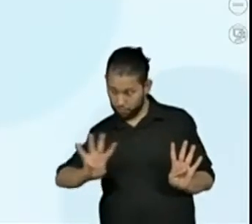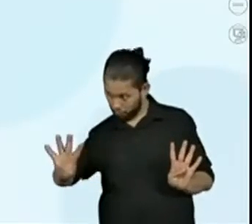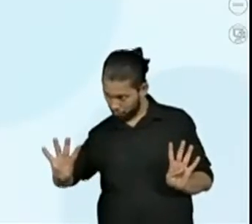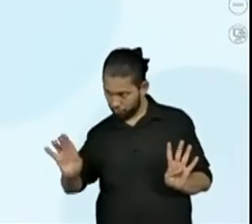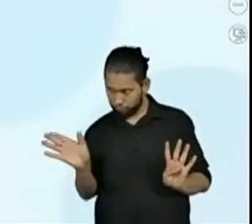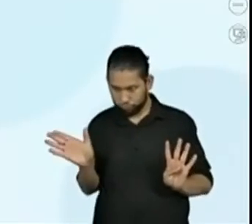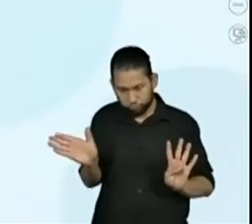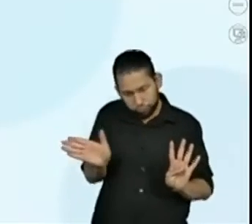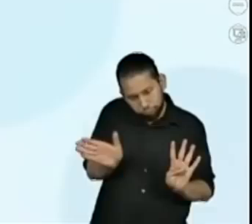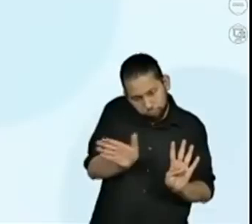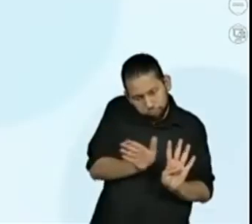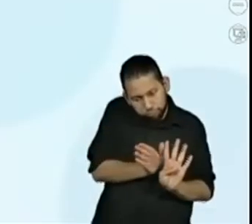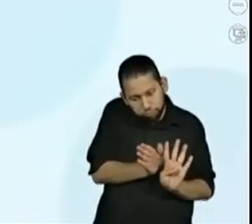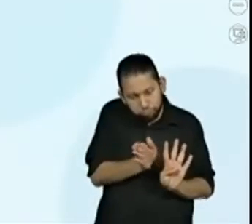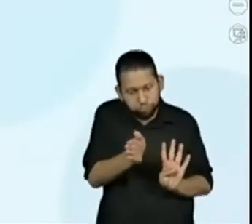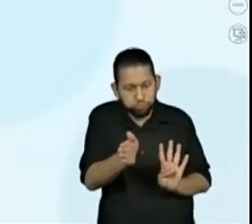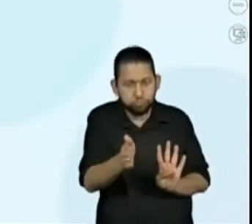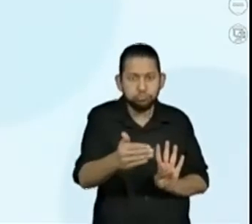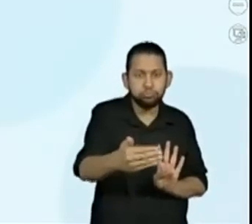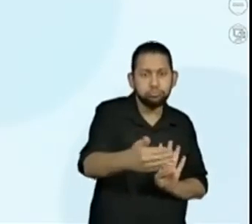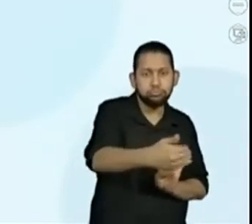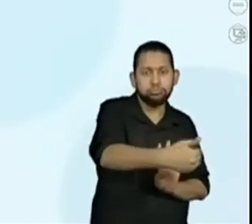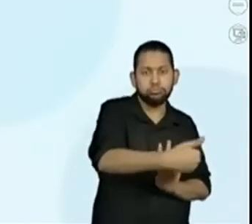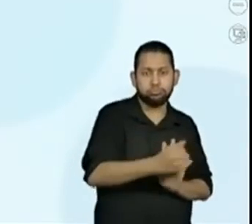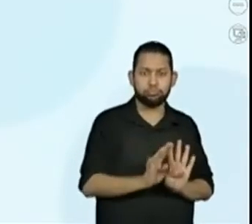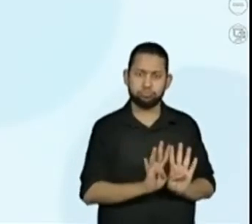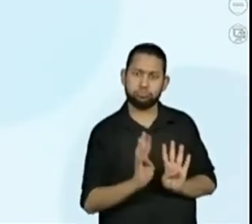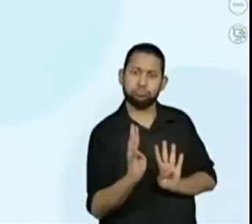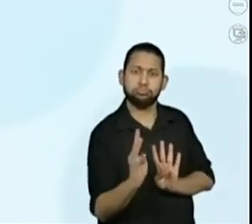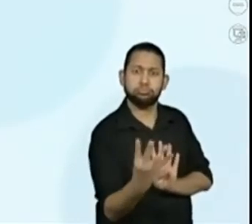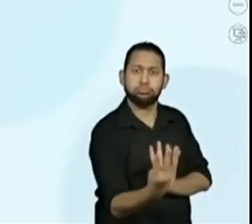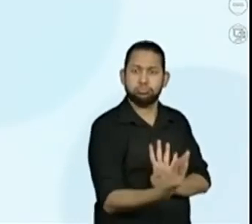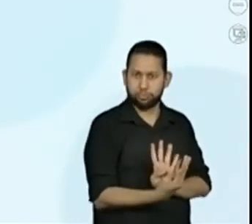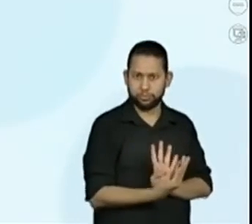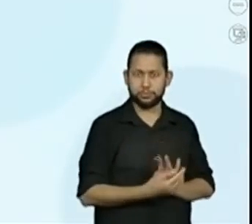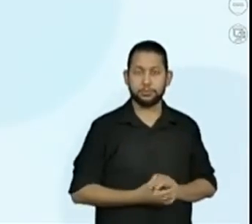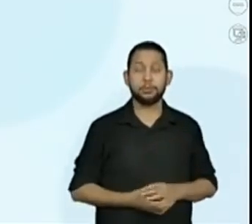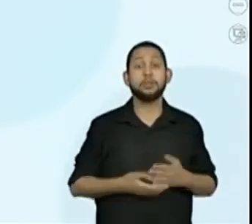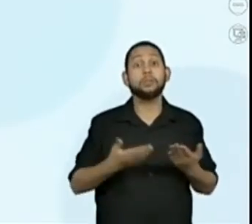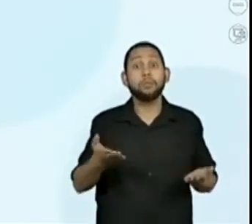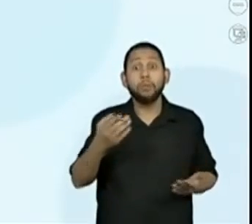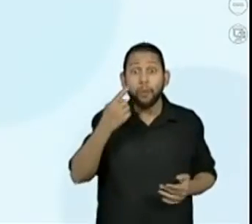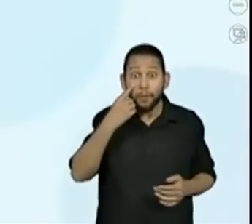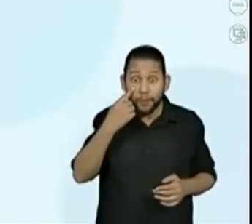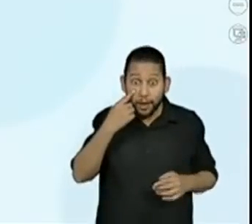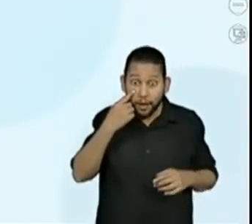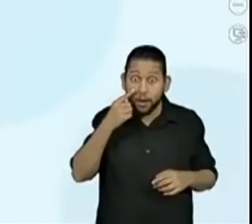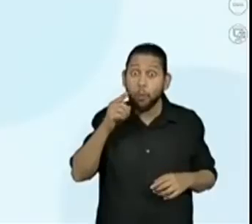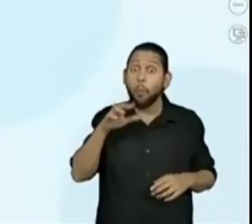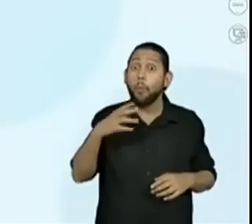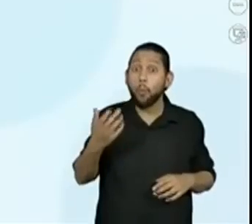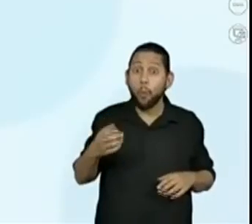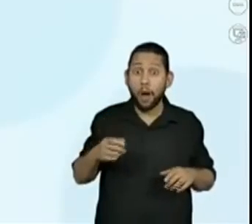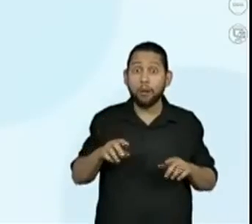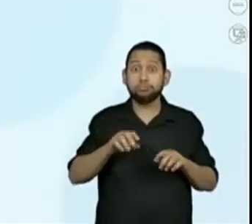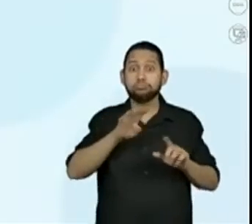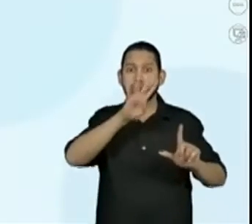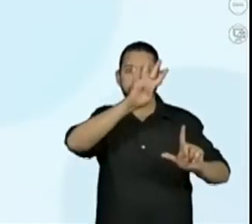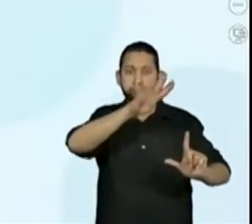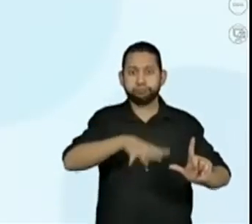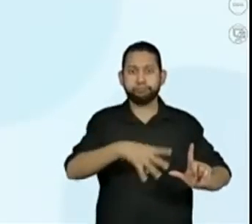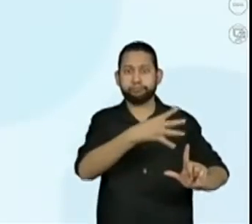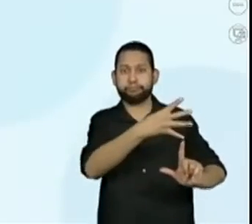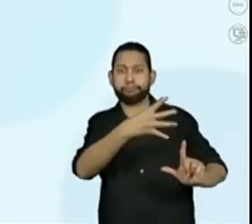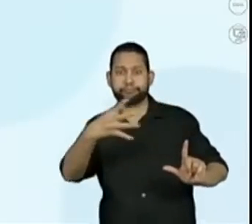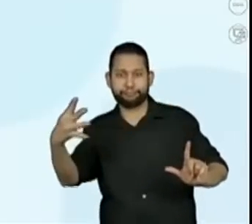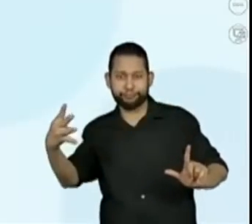será destinada para a construção da horta utilize o lado do quadradinho da malha como